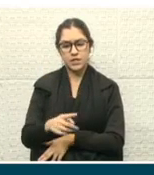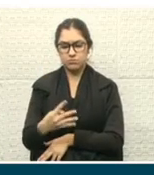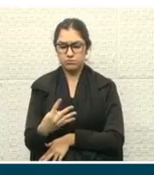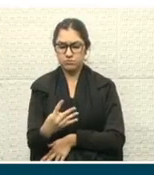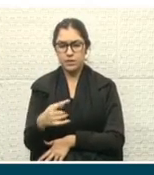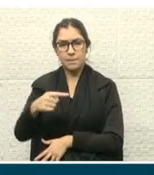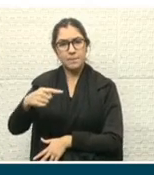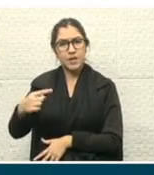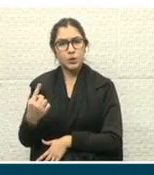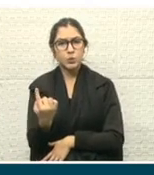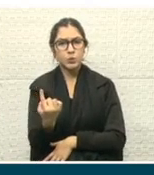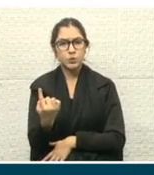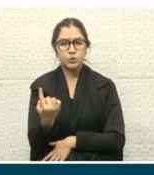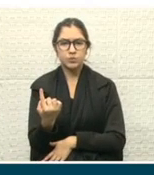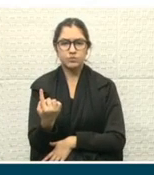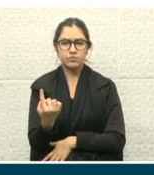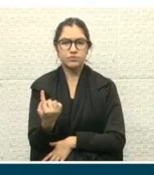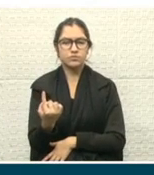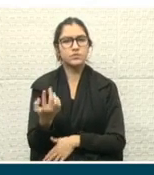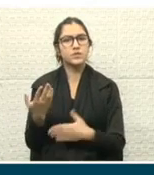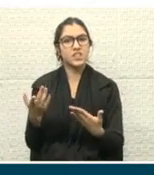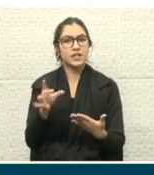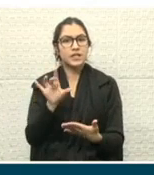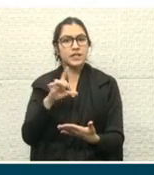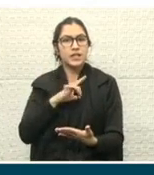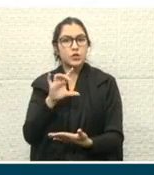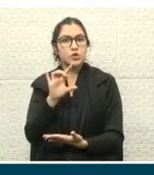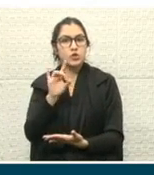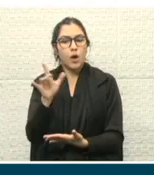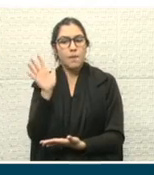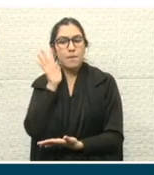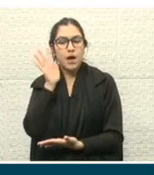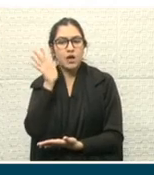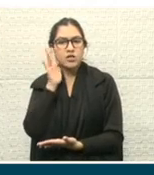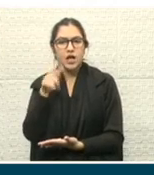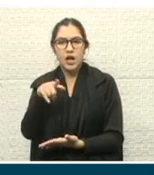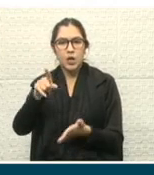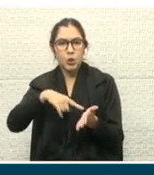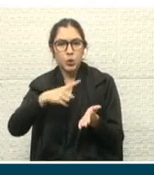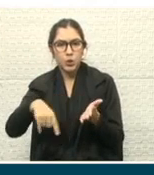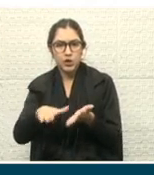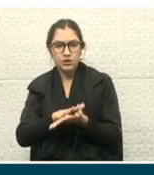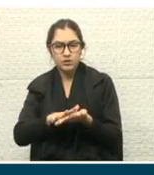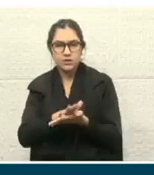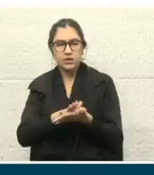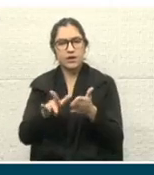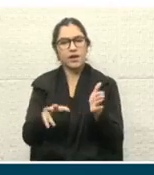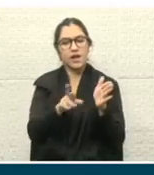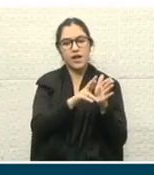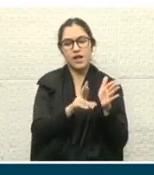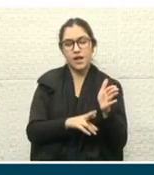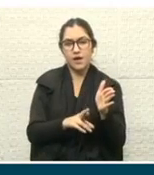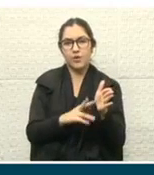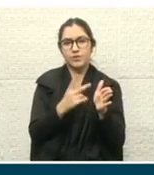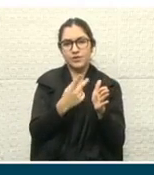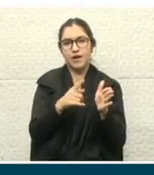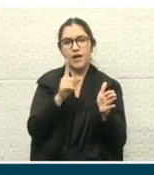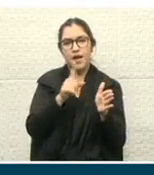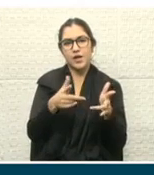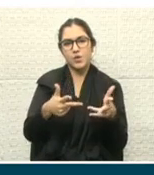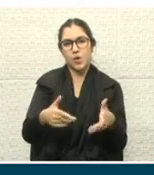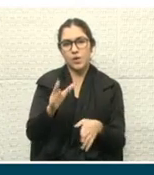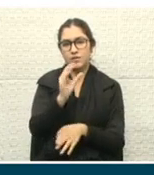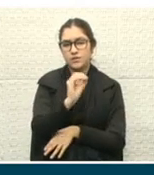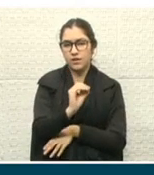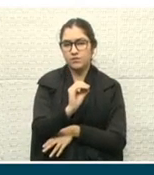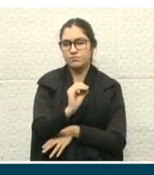1. Como apenas a parte imaginária não nula, a parte real desse número ela é igual a